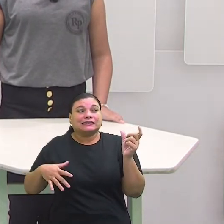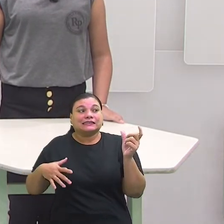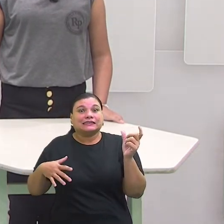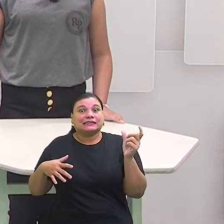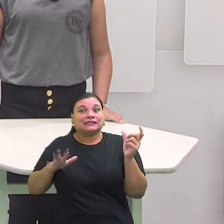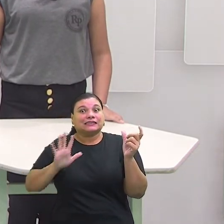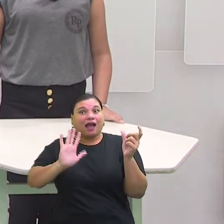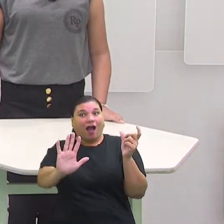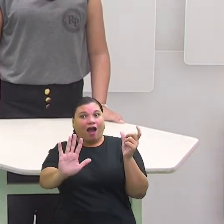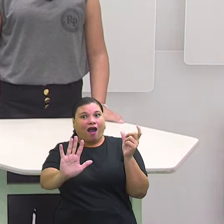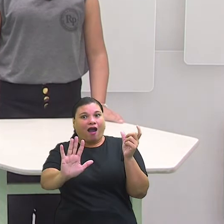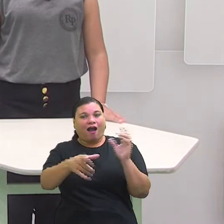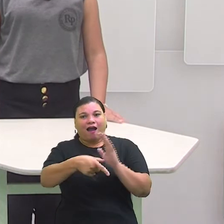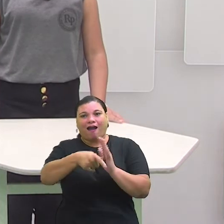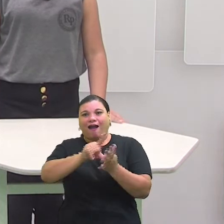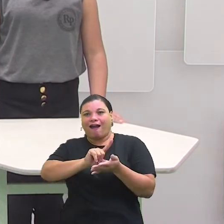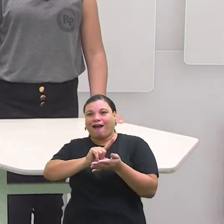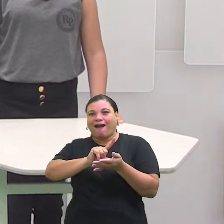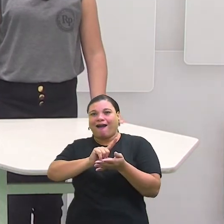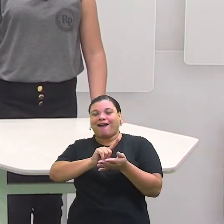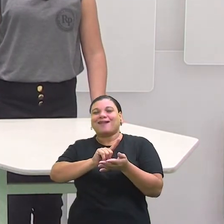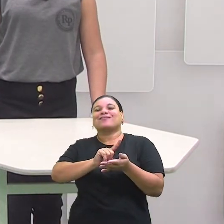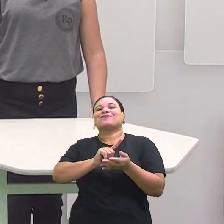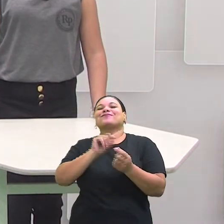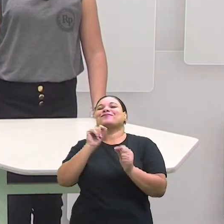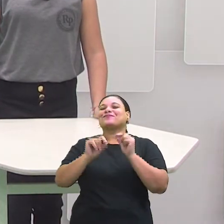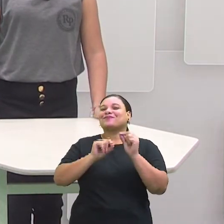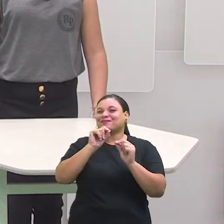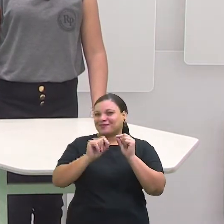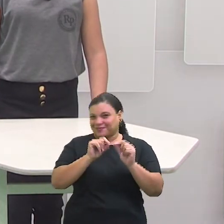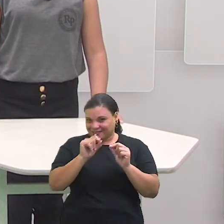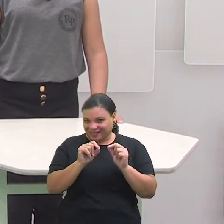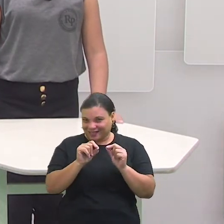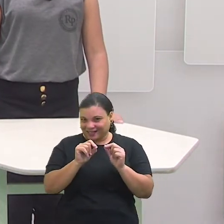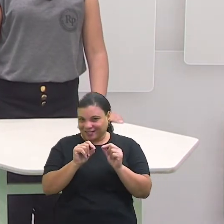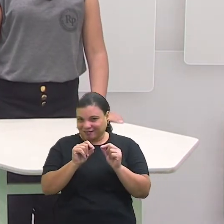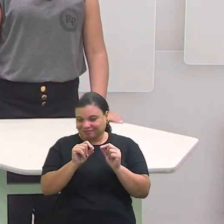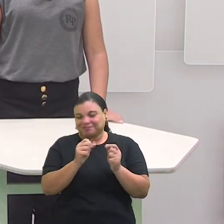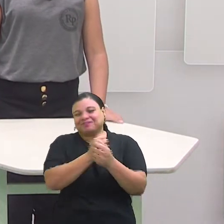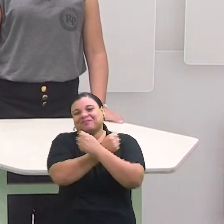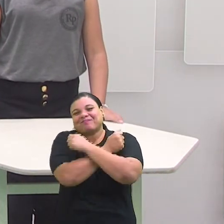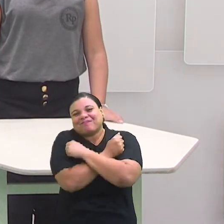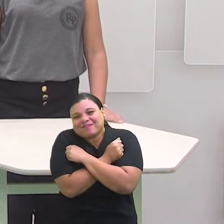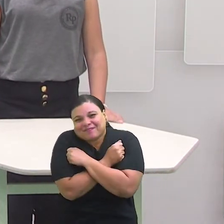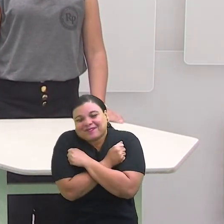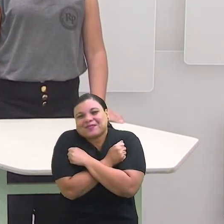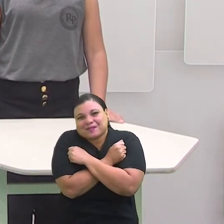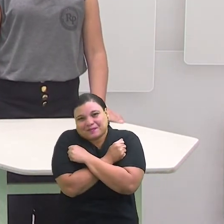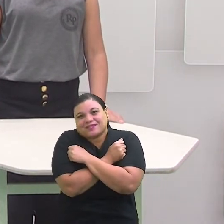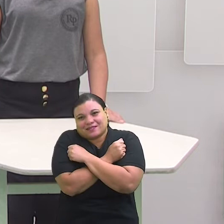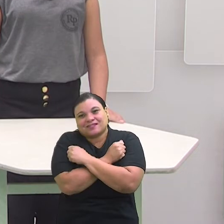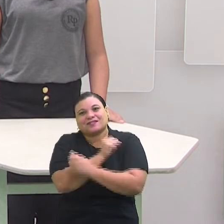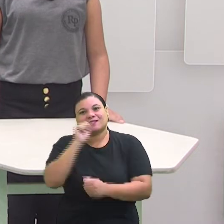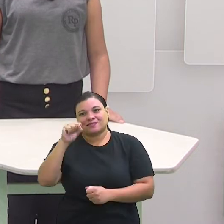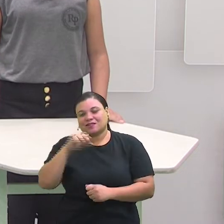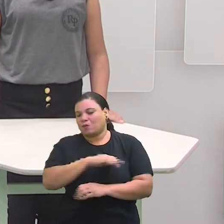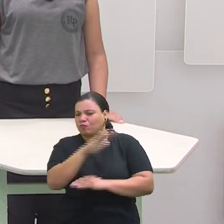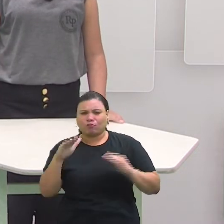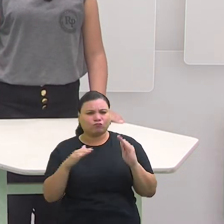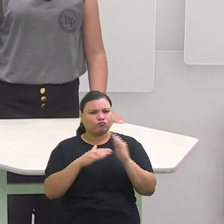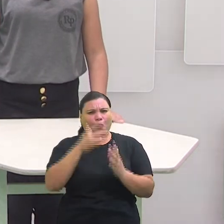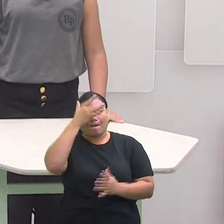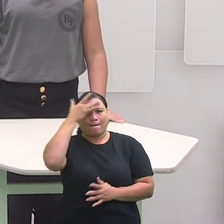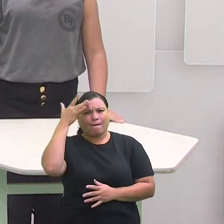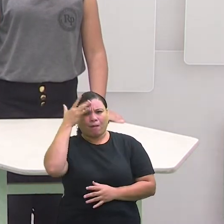Mas antes de revelar se a palavra dele está correta, eu vou estar mandando um abraço para todo mundo que está aí nos acompanhando no